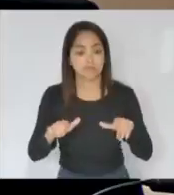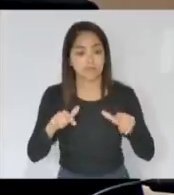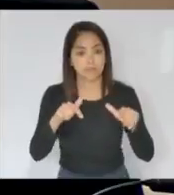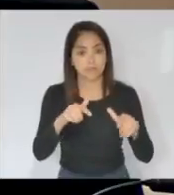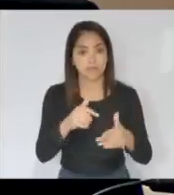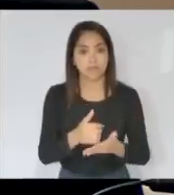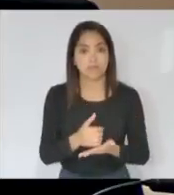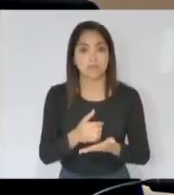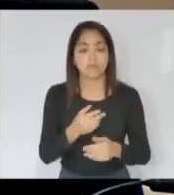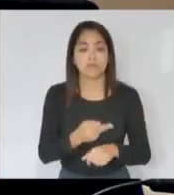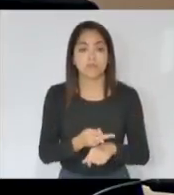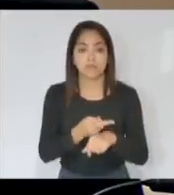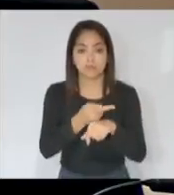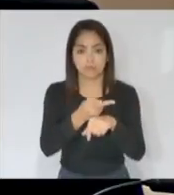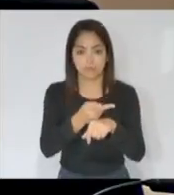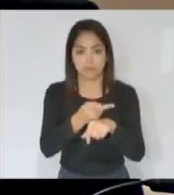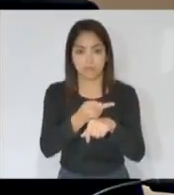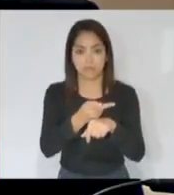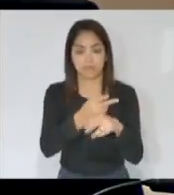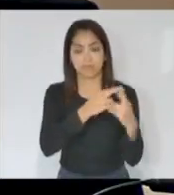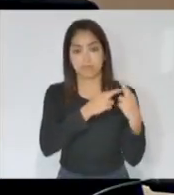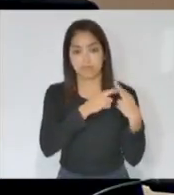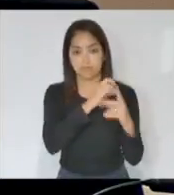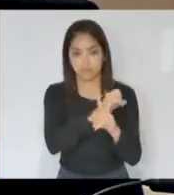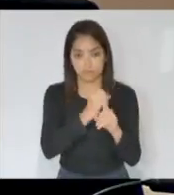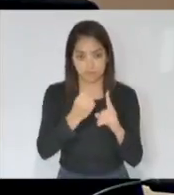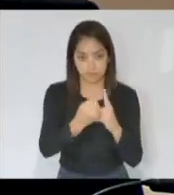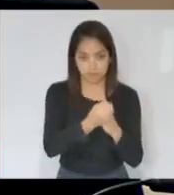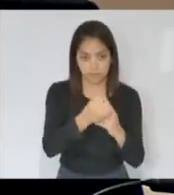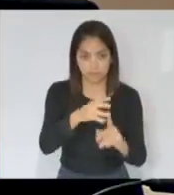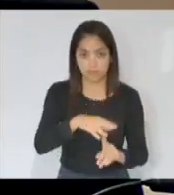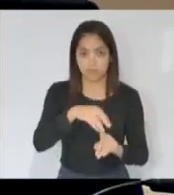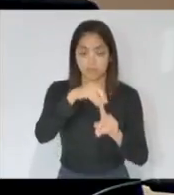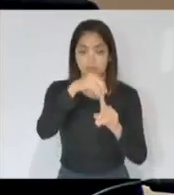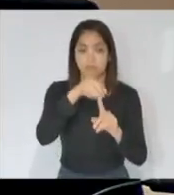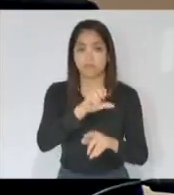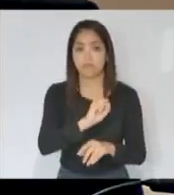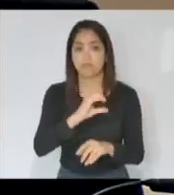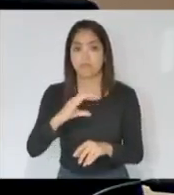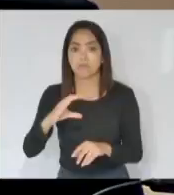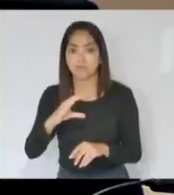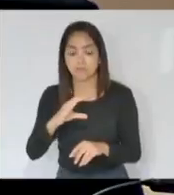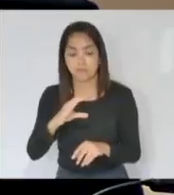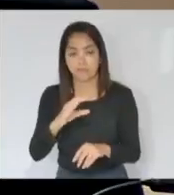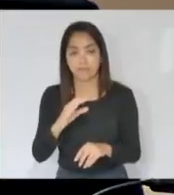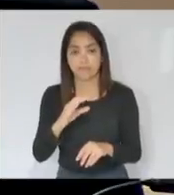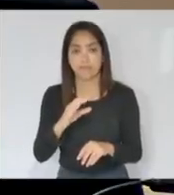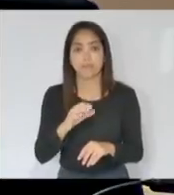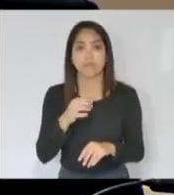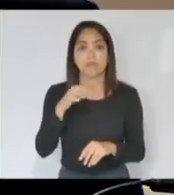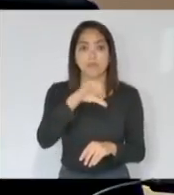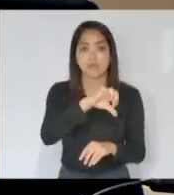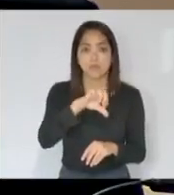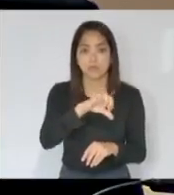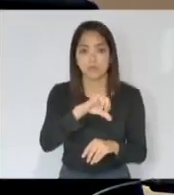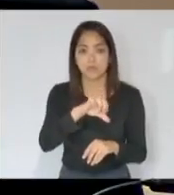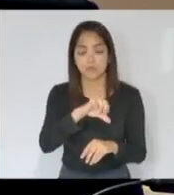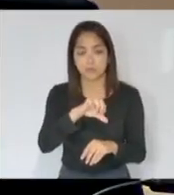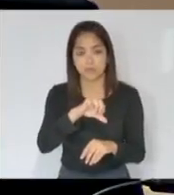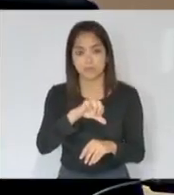troféu Responsabilidade Social Destaque Santa Catarina, 9ª edição